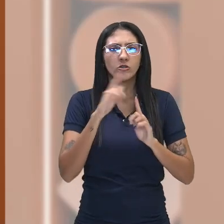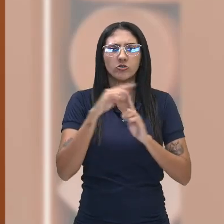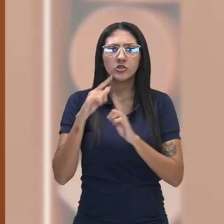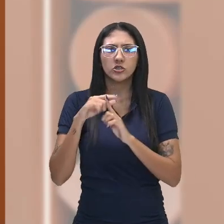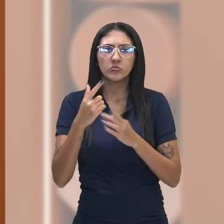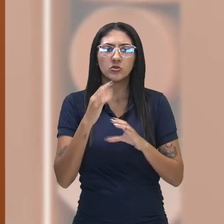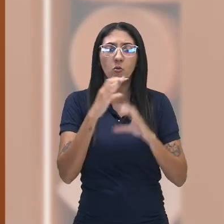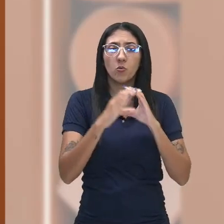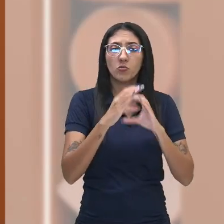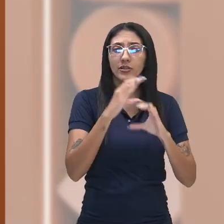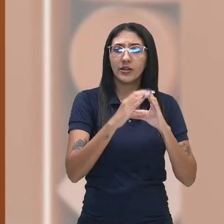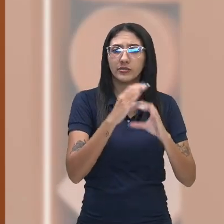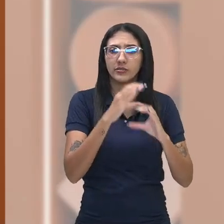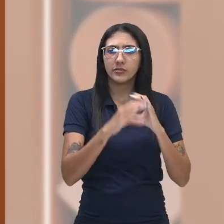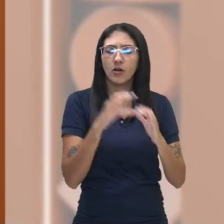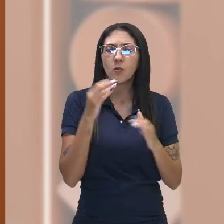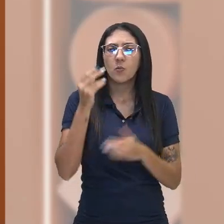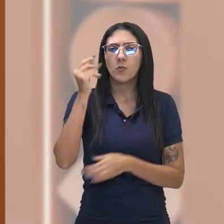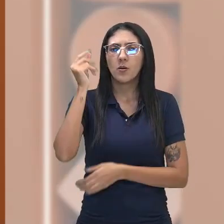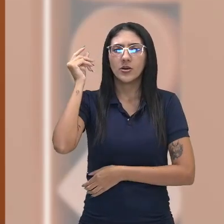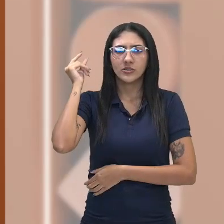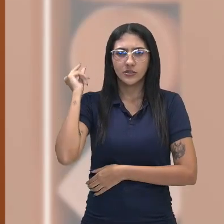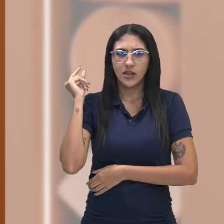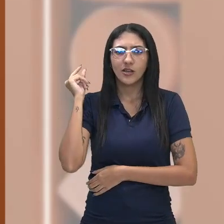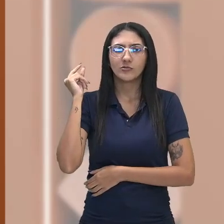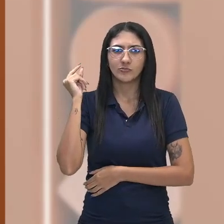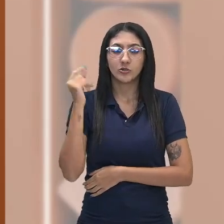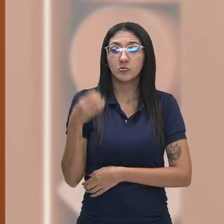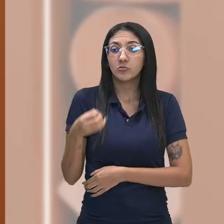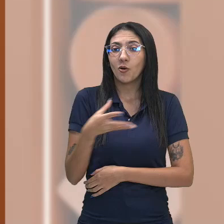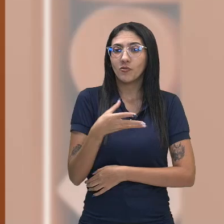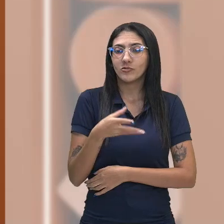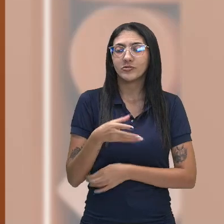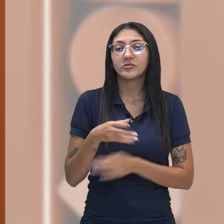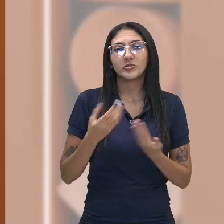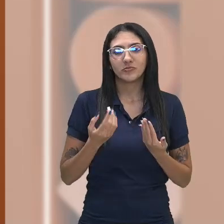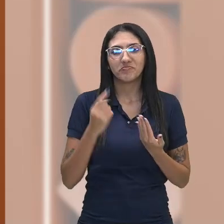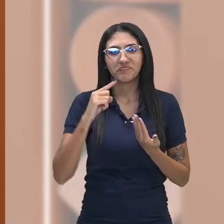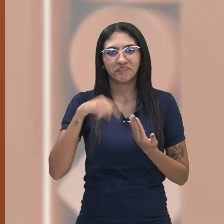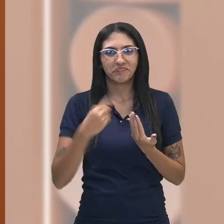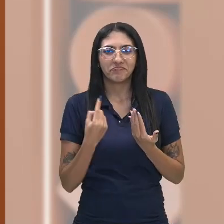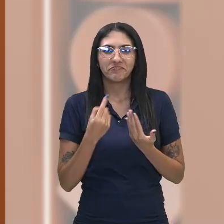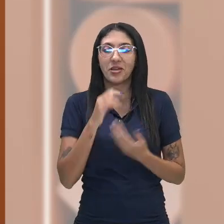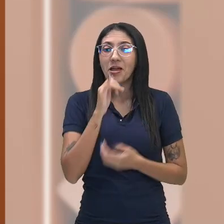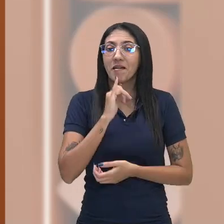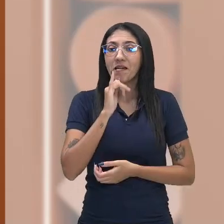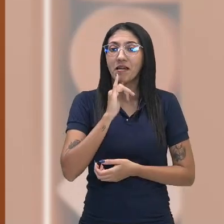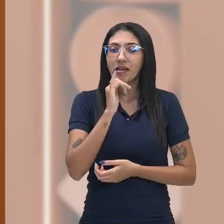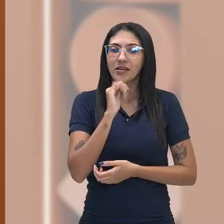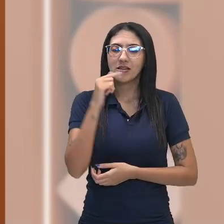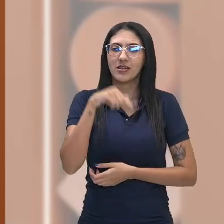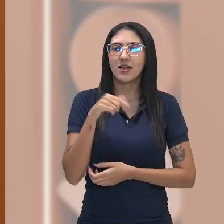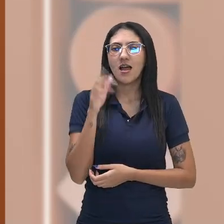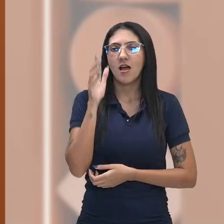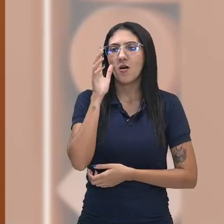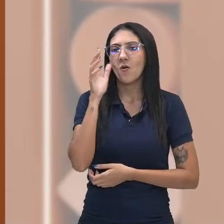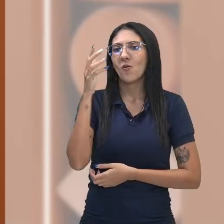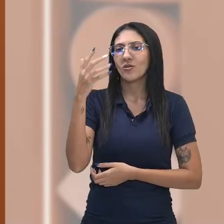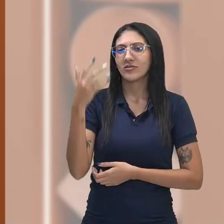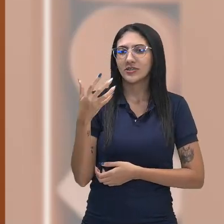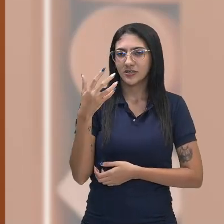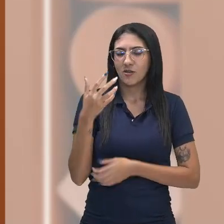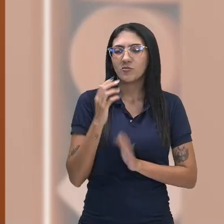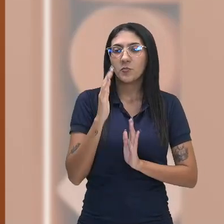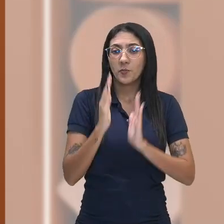um certo modo, ainda são inéditas, como foi no caso, né, nesse acontecimento climático